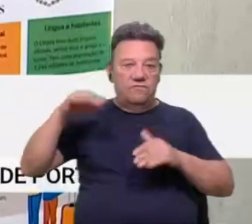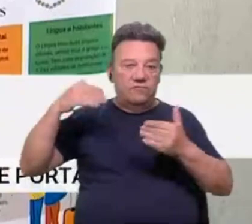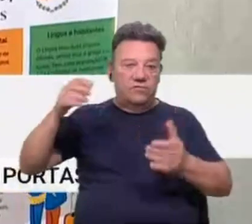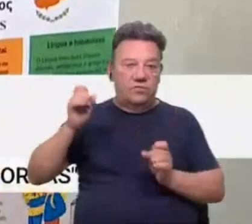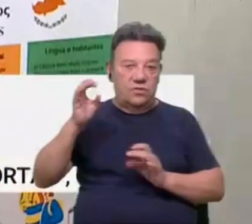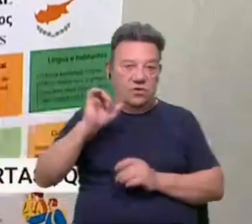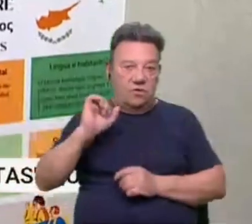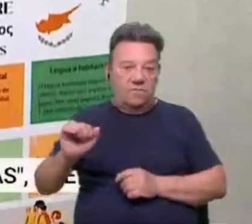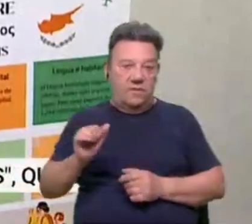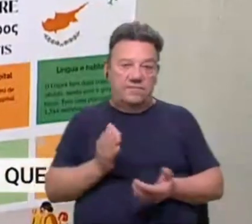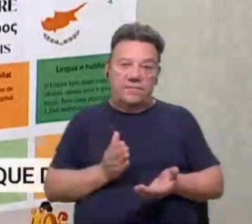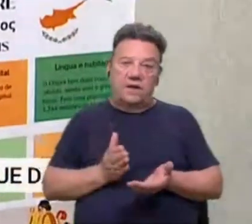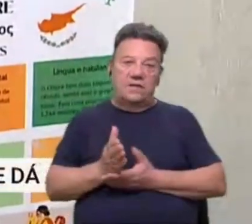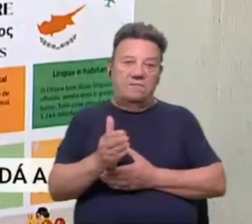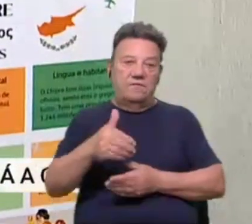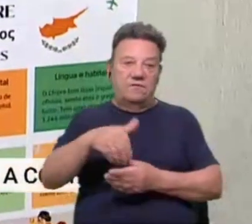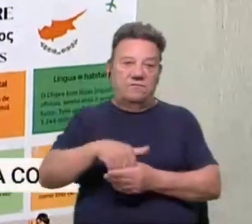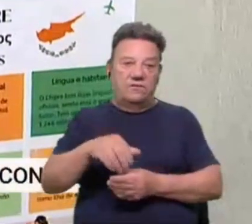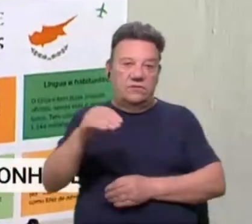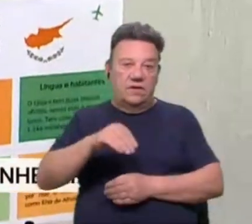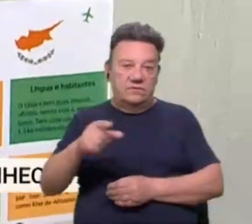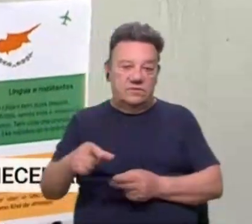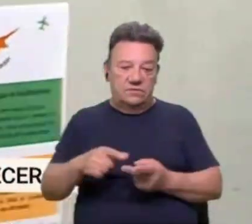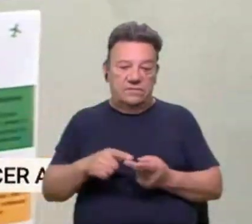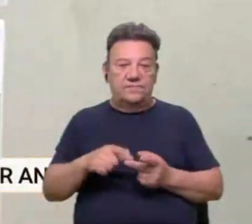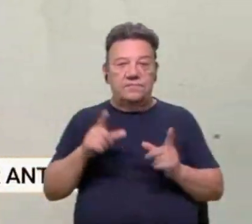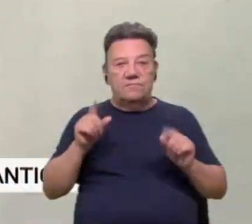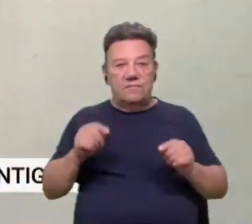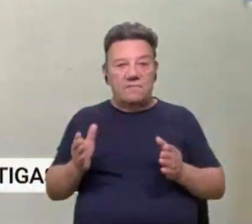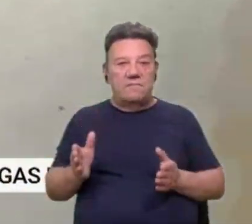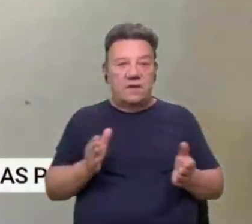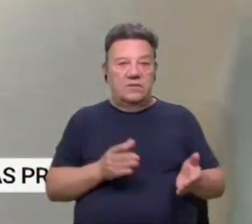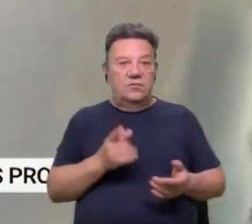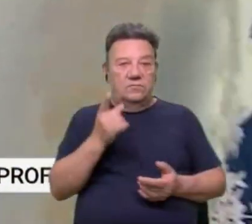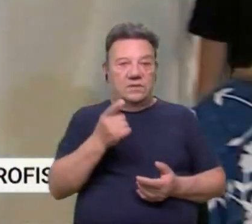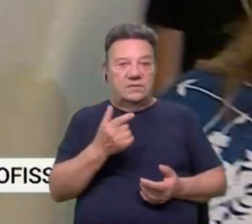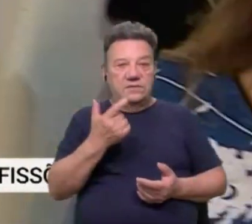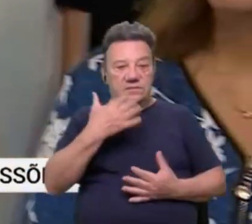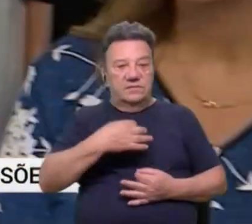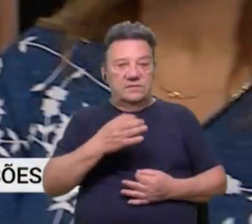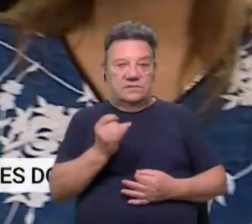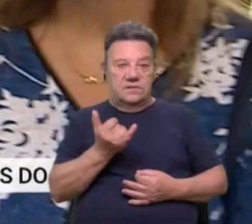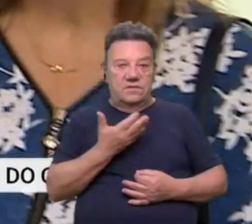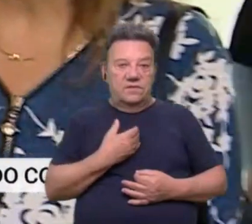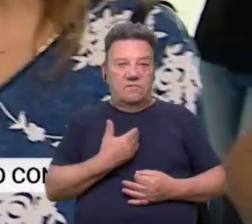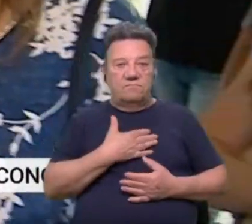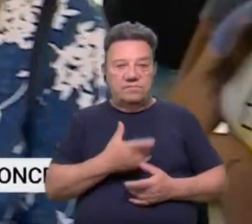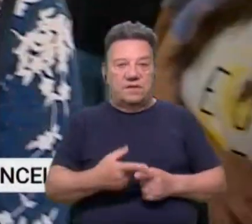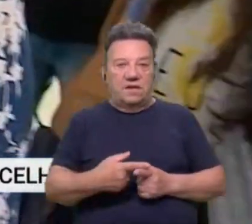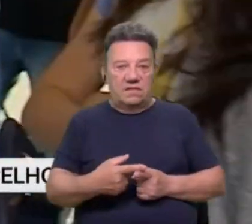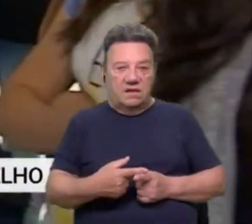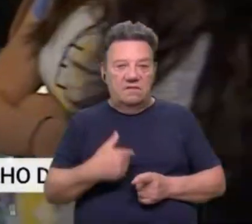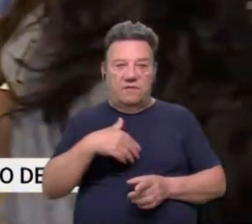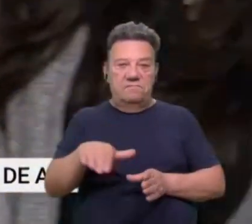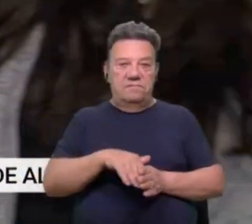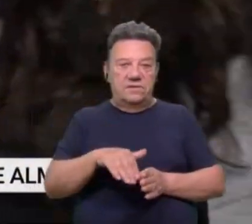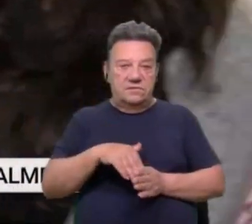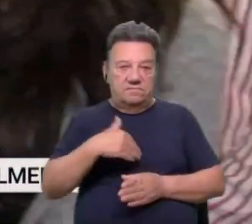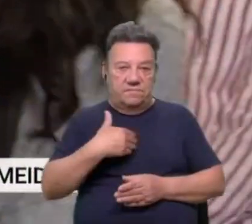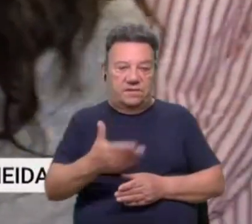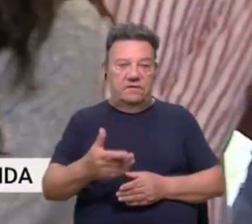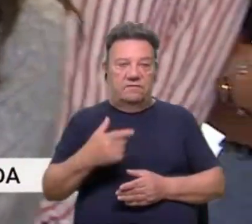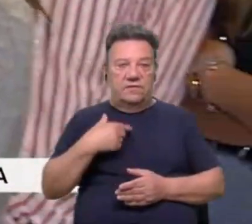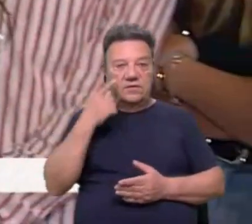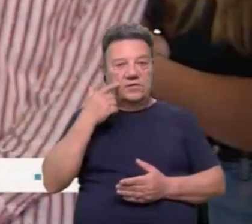Europa através do voto nas eleições, mas também de uma cidadania ativa, participativa e